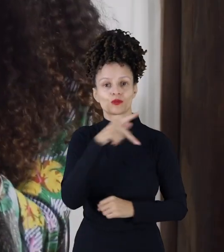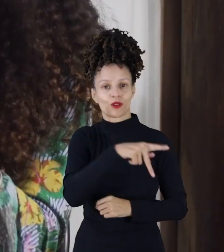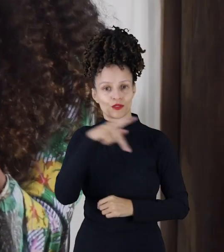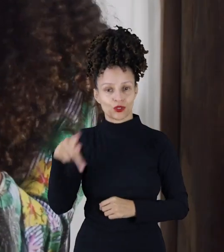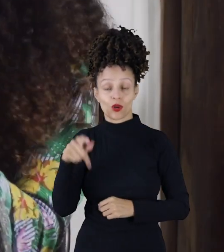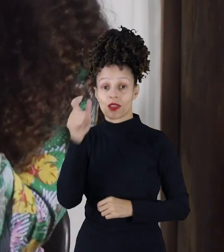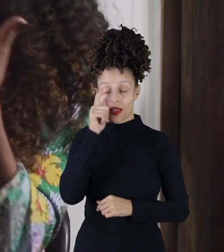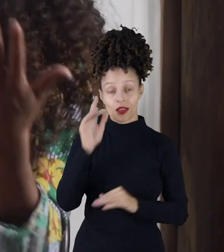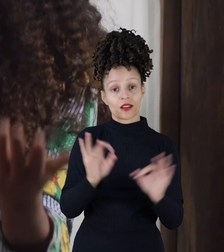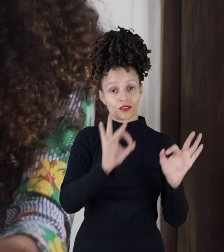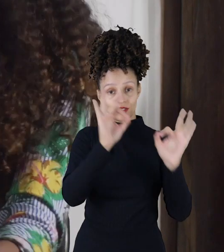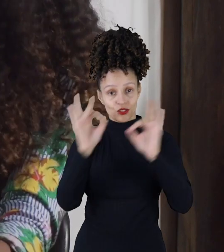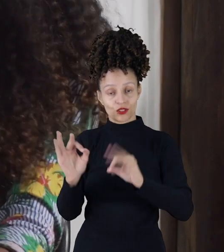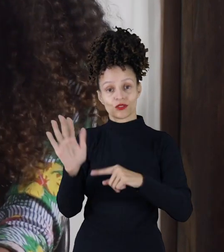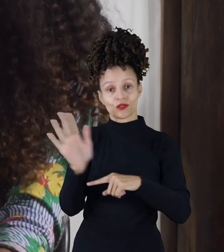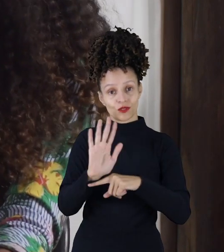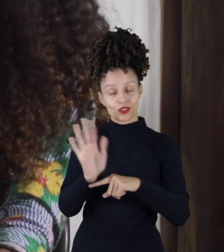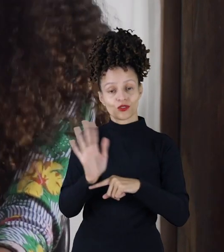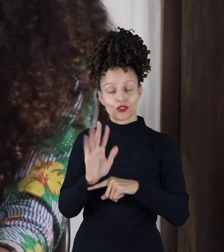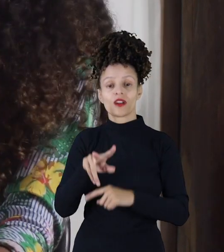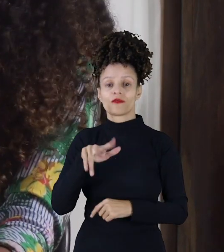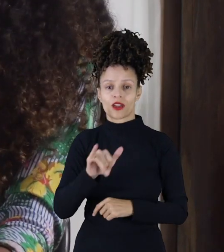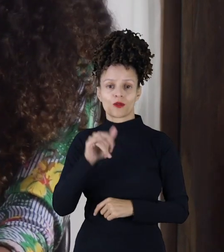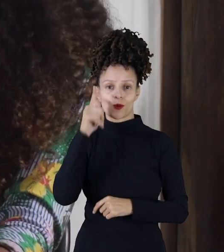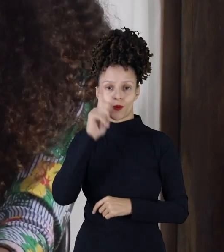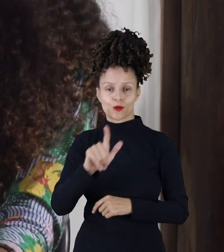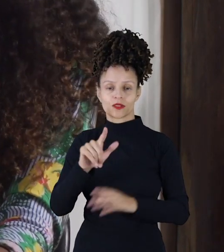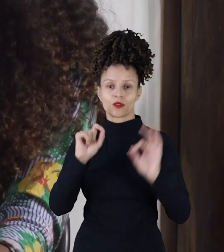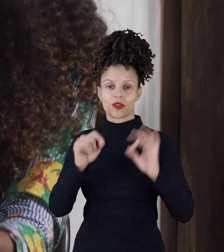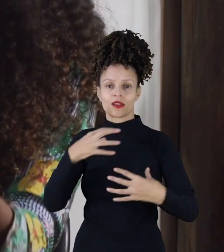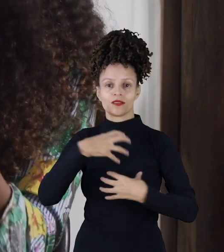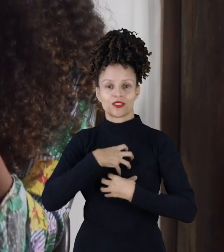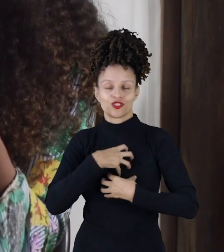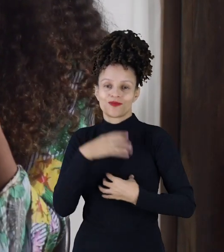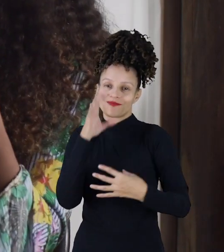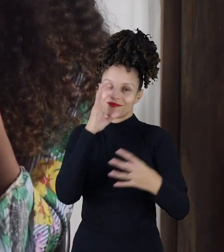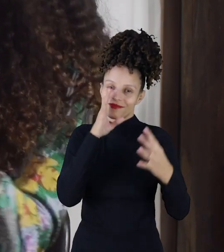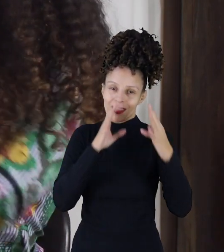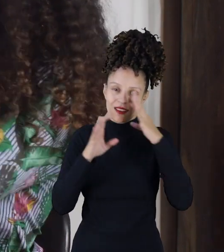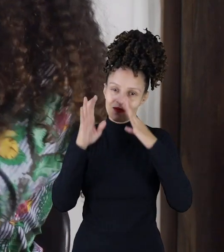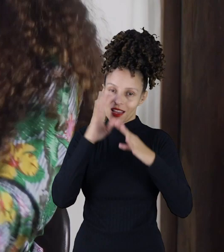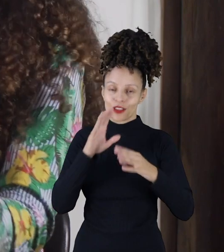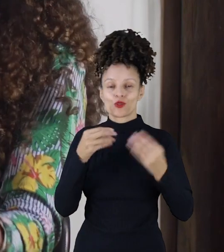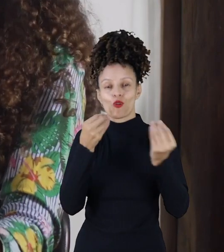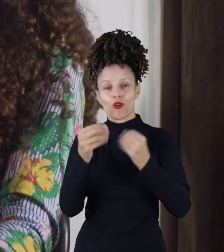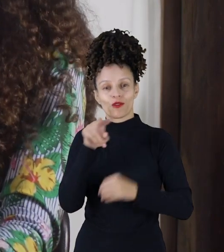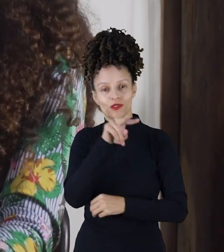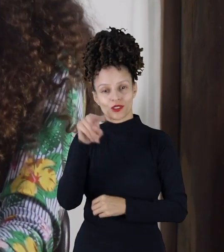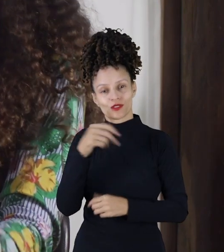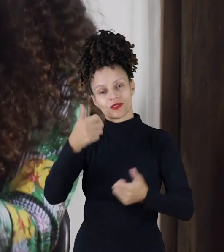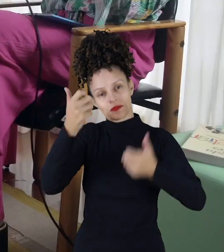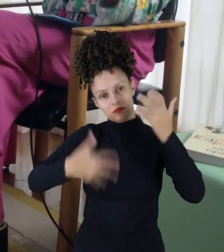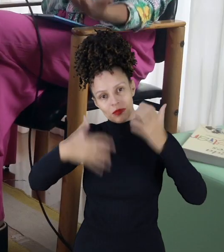que todas e todos os professores que tiverem acesso a essa conversa vão conseguir se sentir encantados com a forma